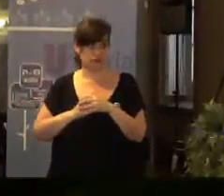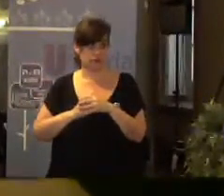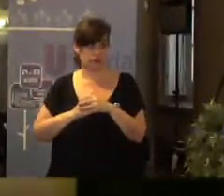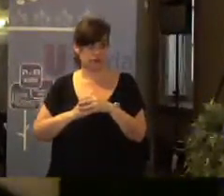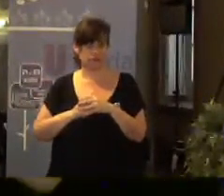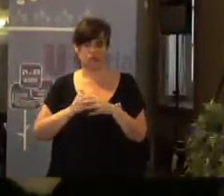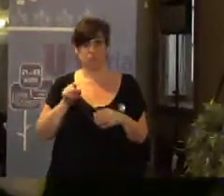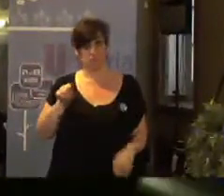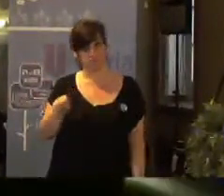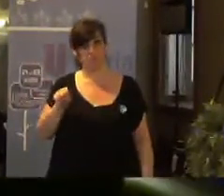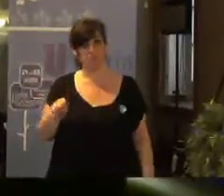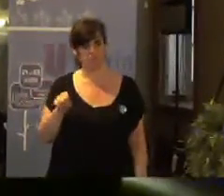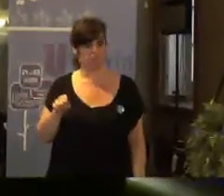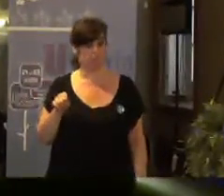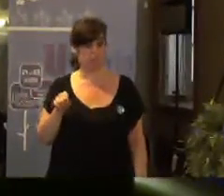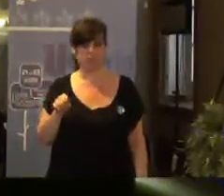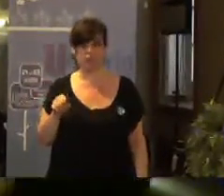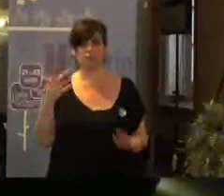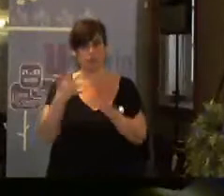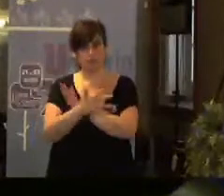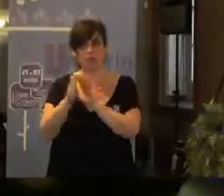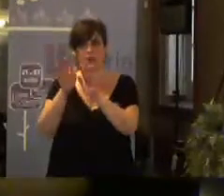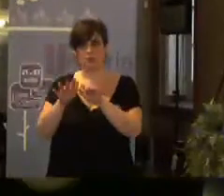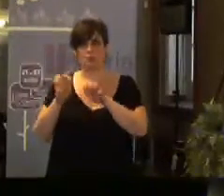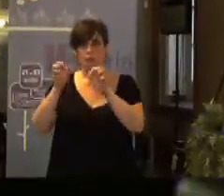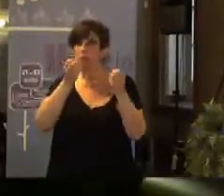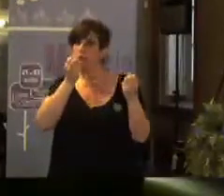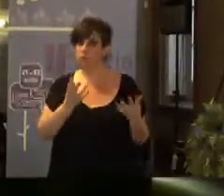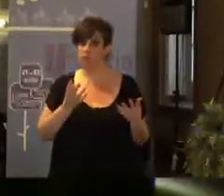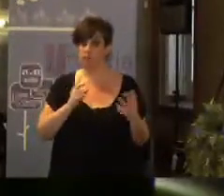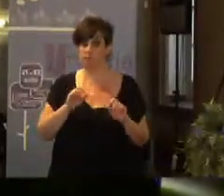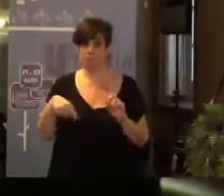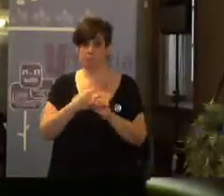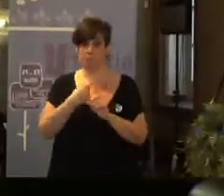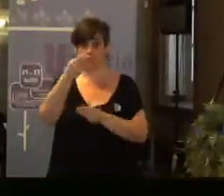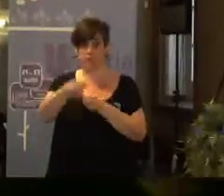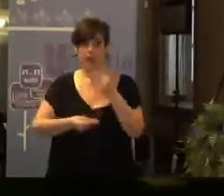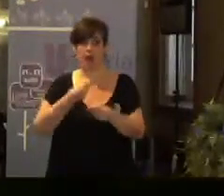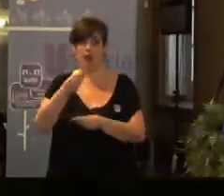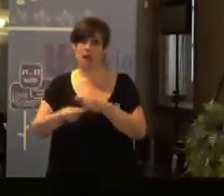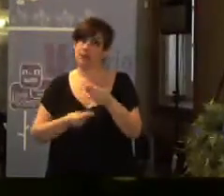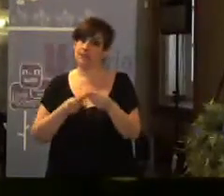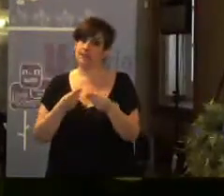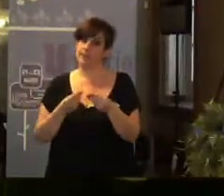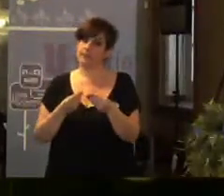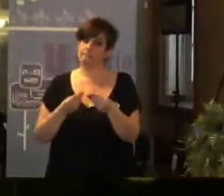isso isso redobra as atenções no Parlamento e faz com que haja um potencial